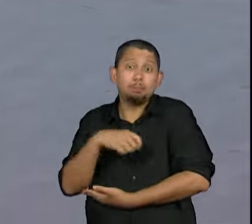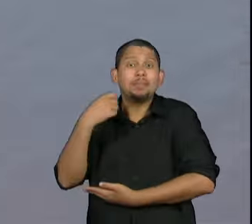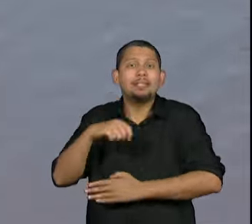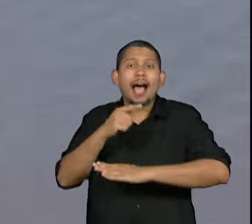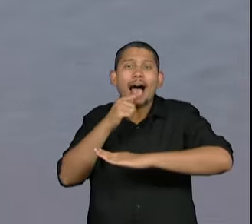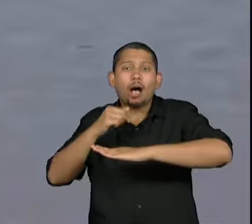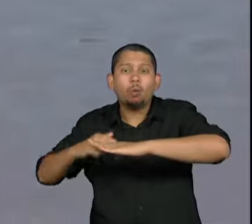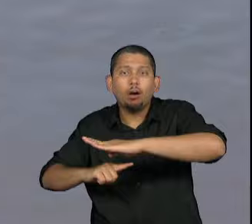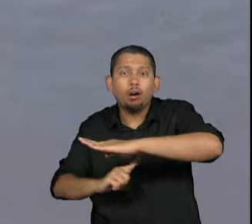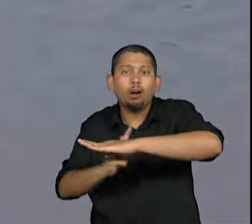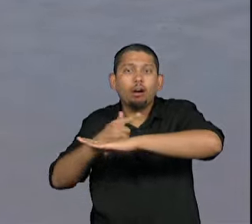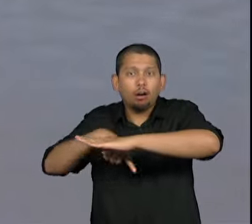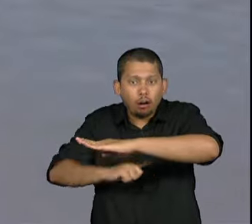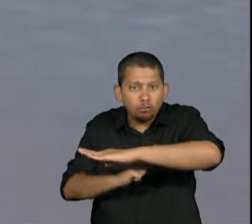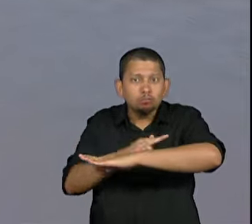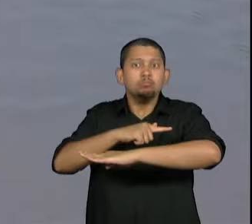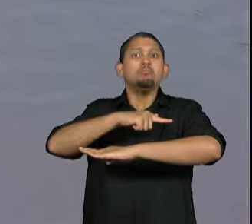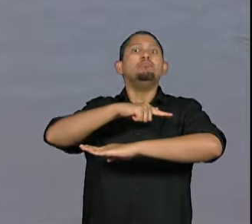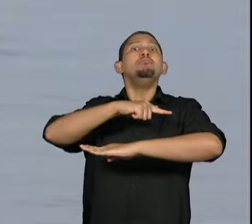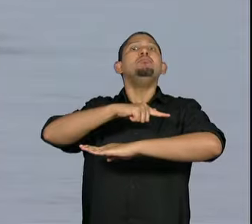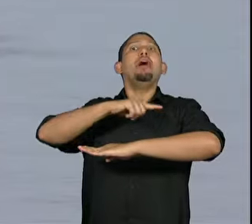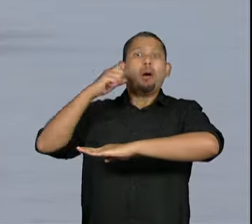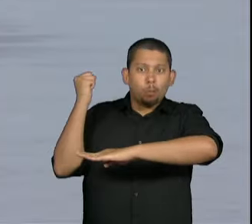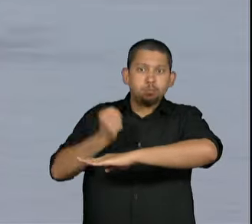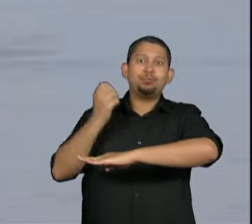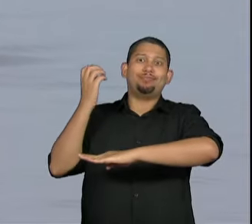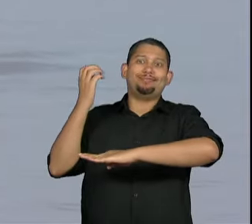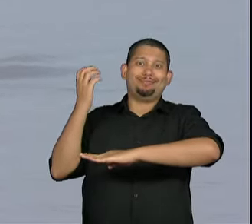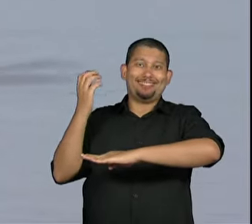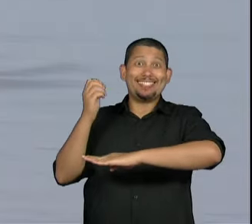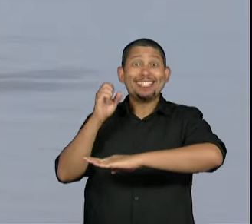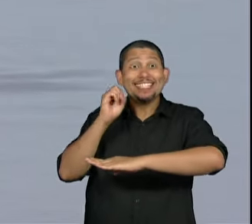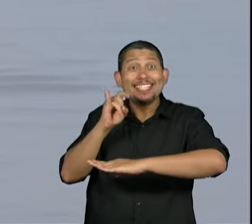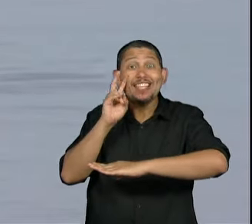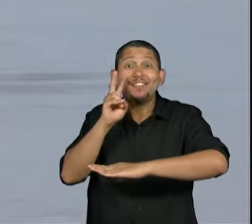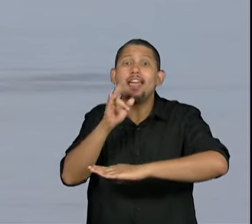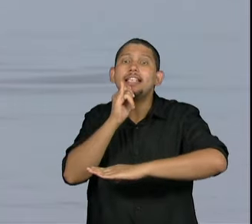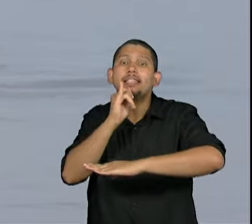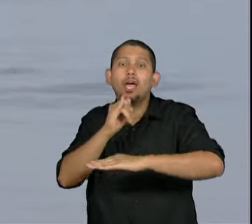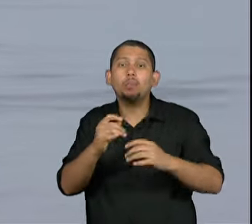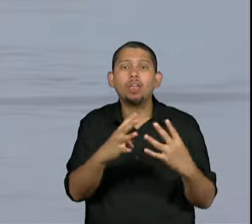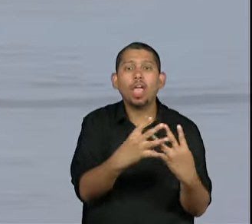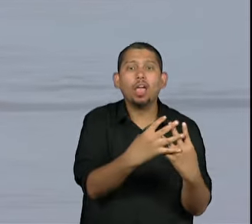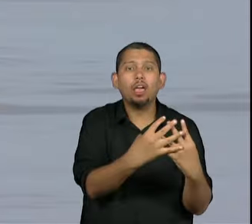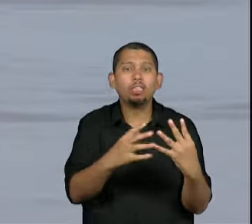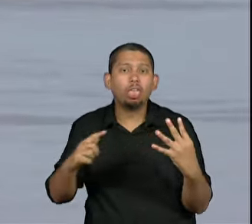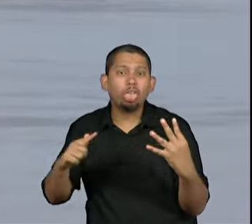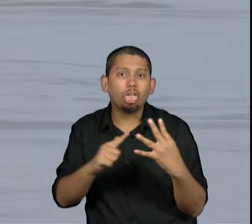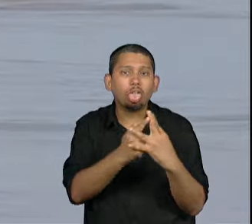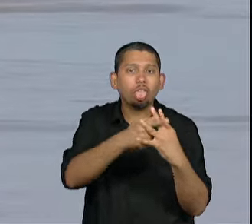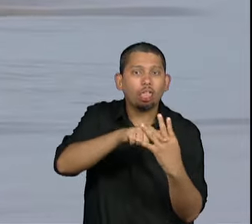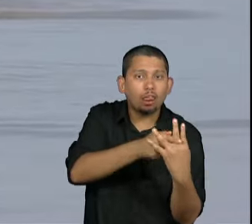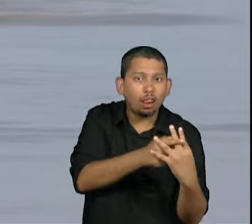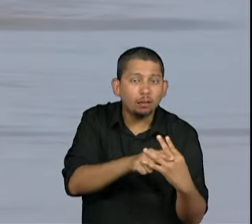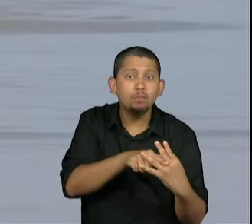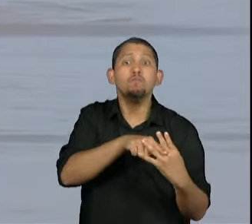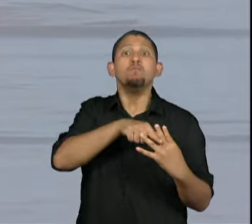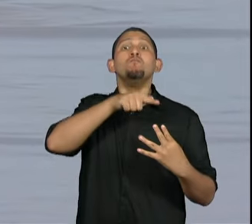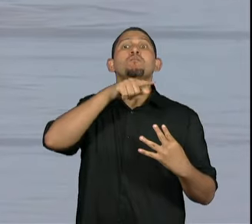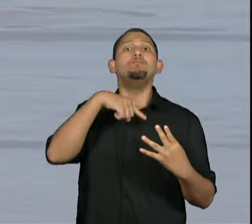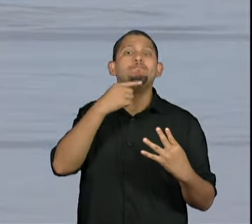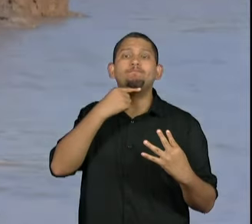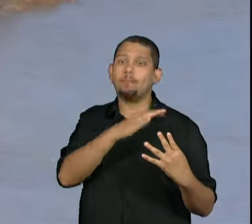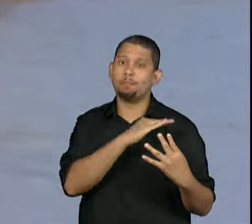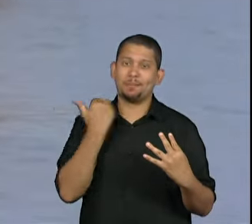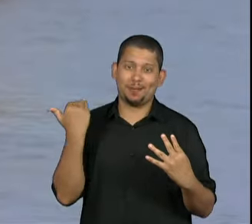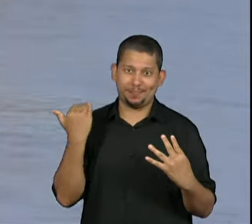realmente respiram o ar, apesar de morar na água, e quando eles encontram uma rede, eles podem ficar presos e morrem afogados. A gente tem uma questão do conflito